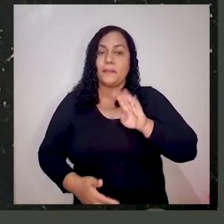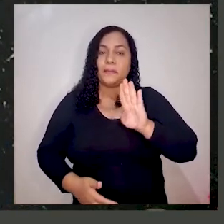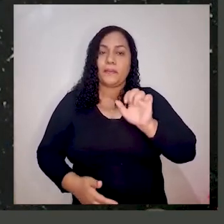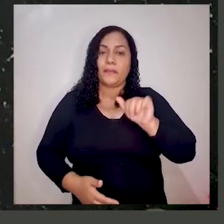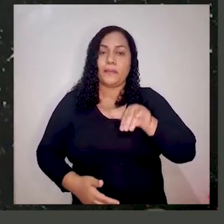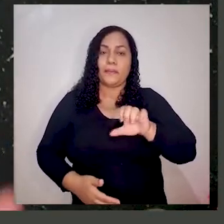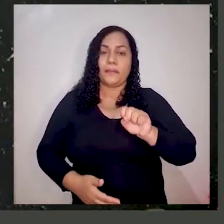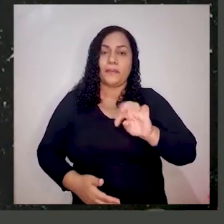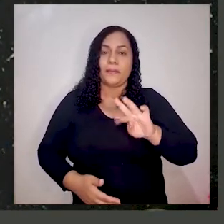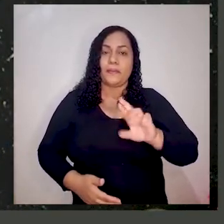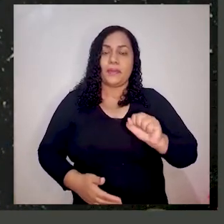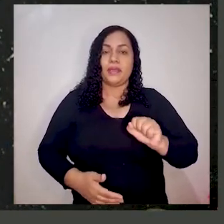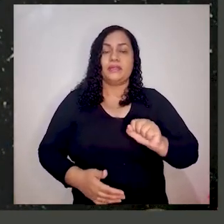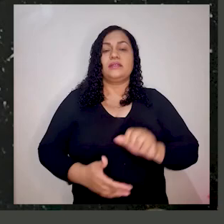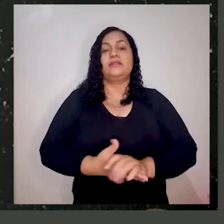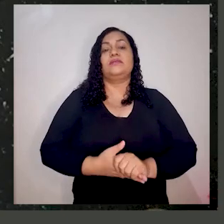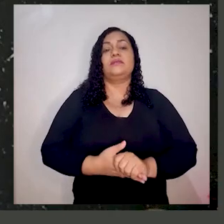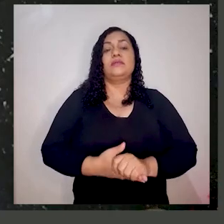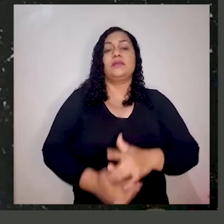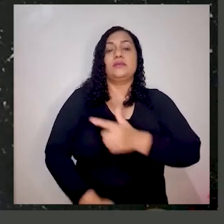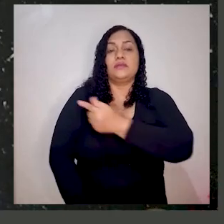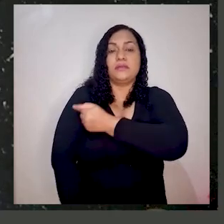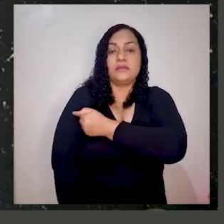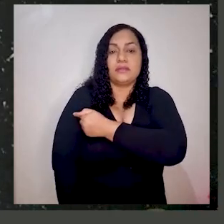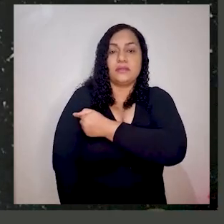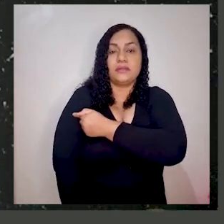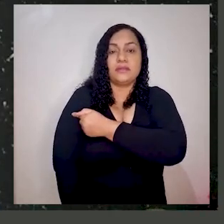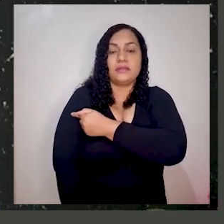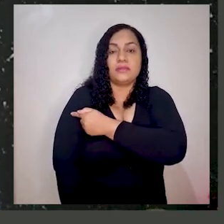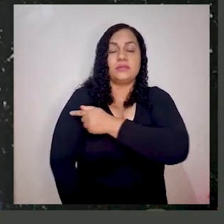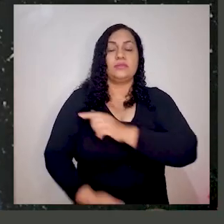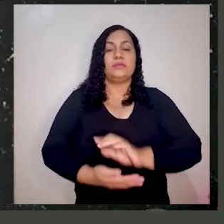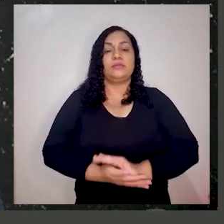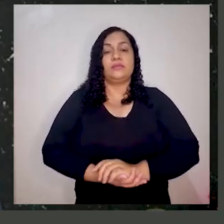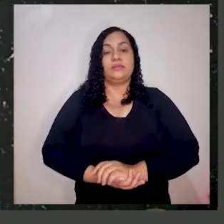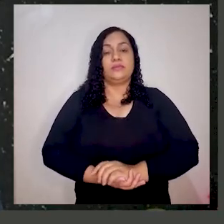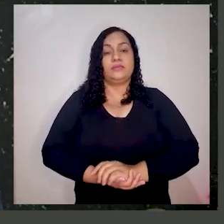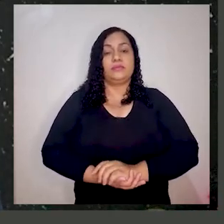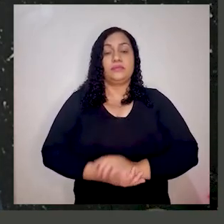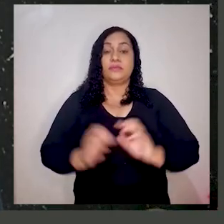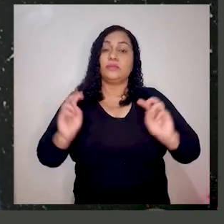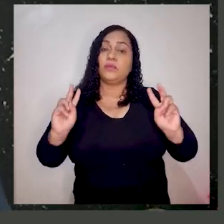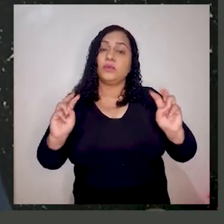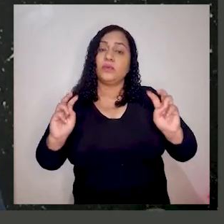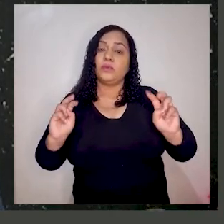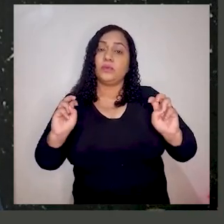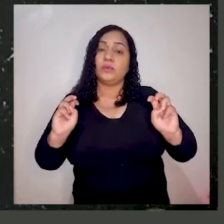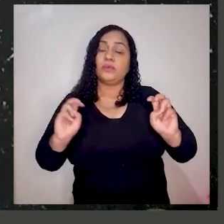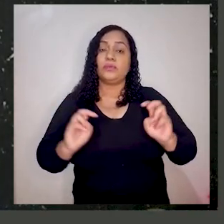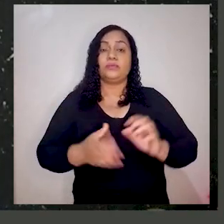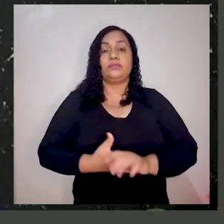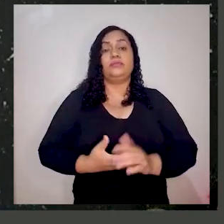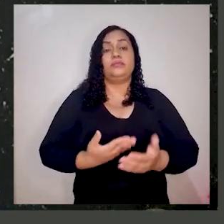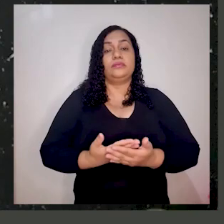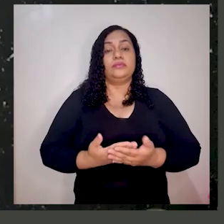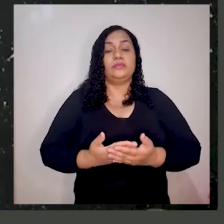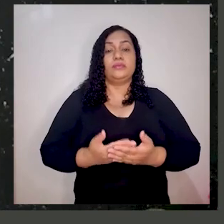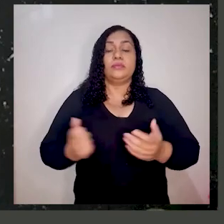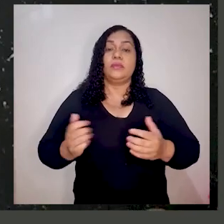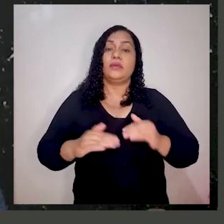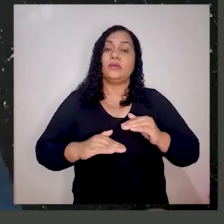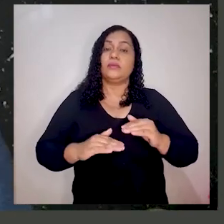primeiro bimestre para as turmas do 7º ano do ensino fundamental. O nosso assunto vai ser